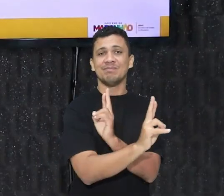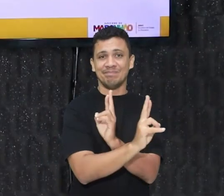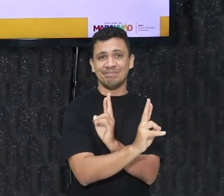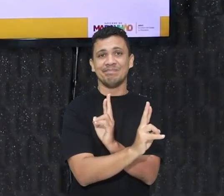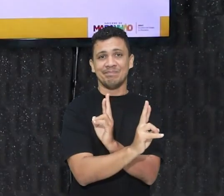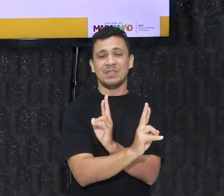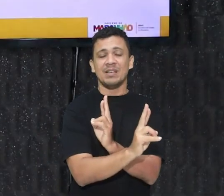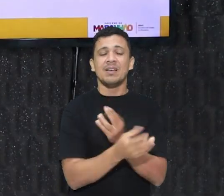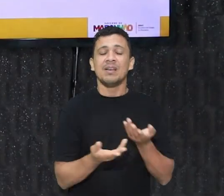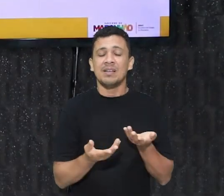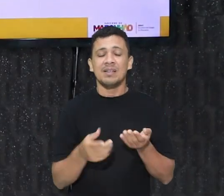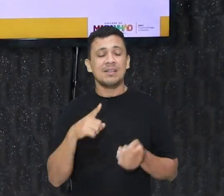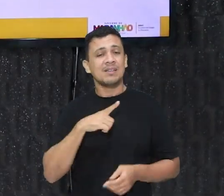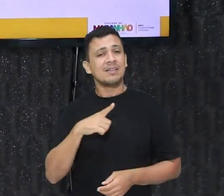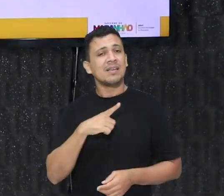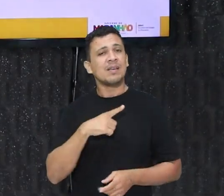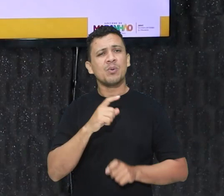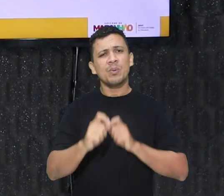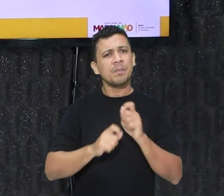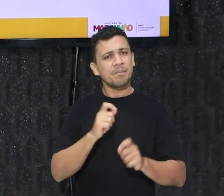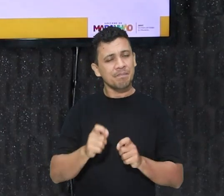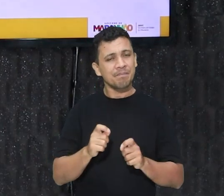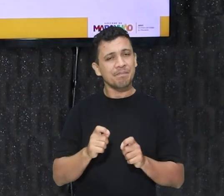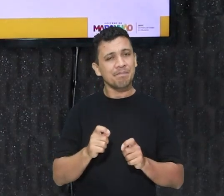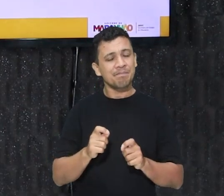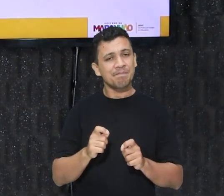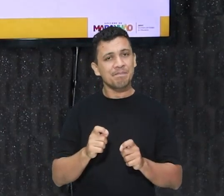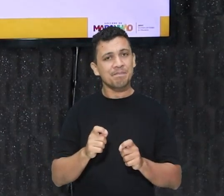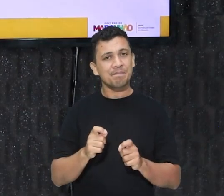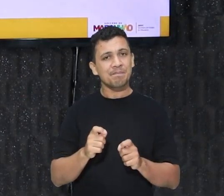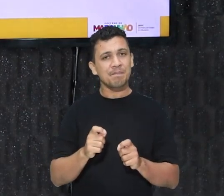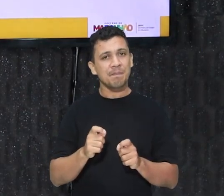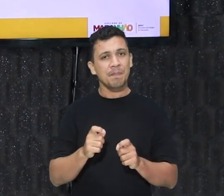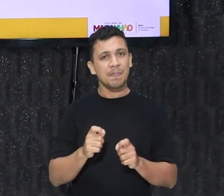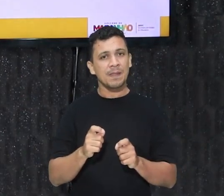entre si, estabelecendo uma